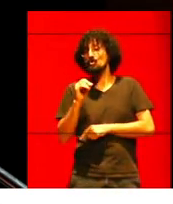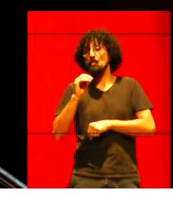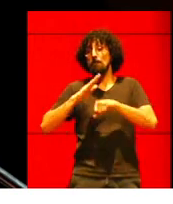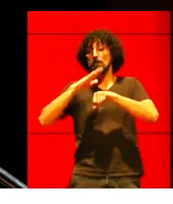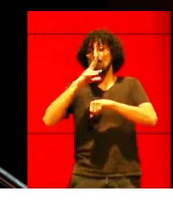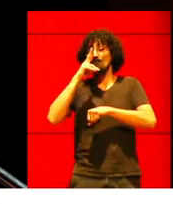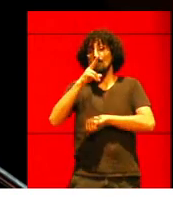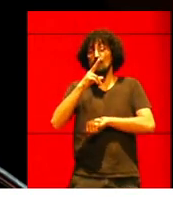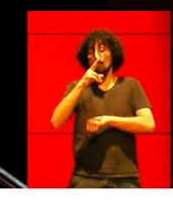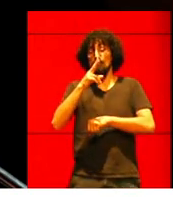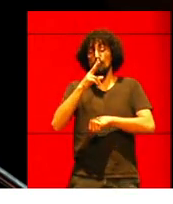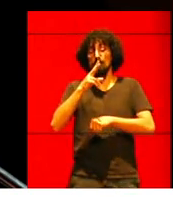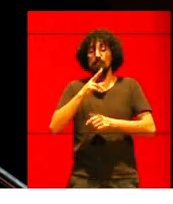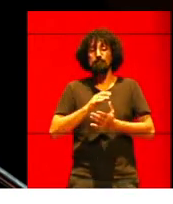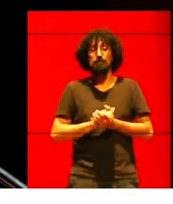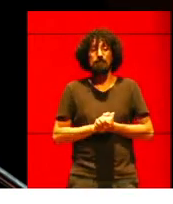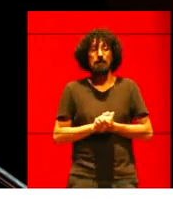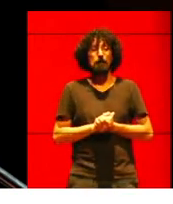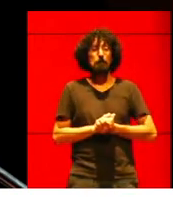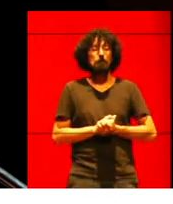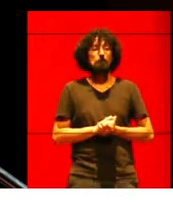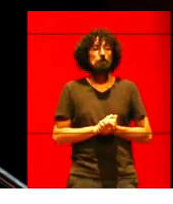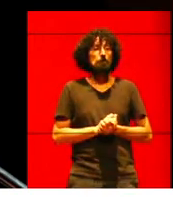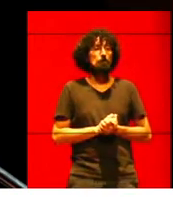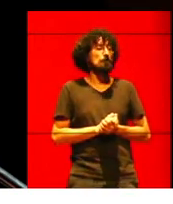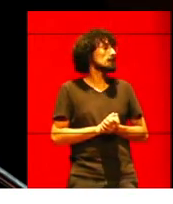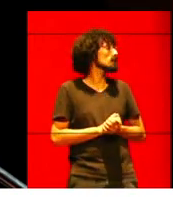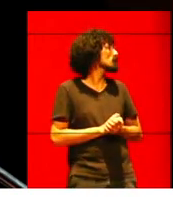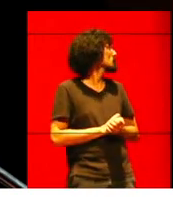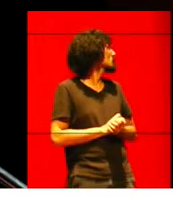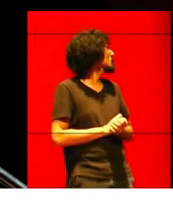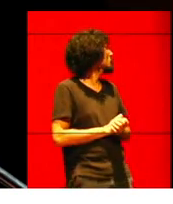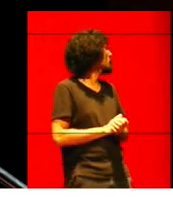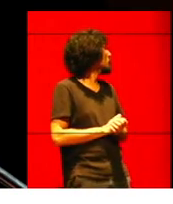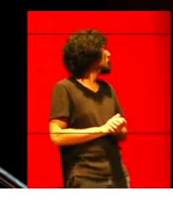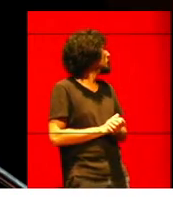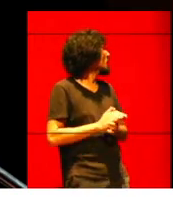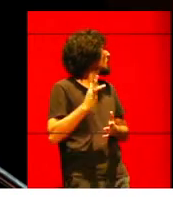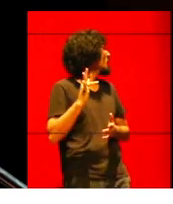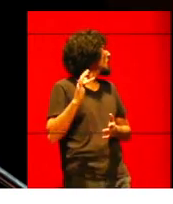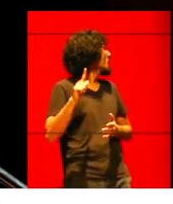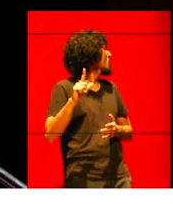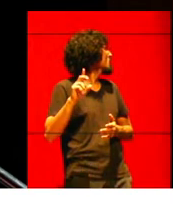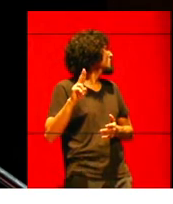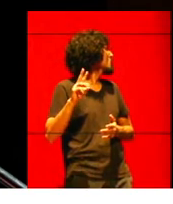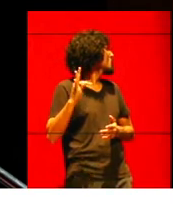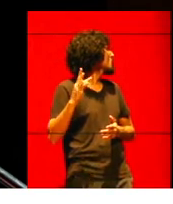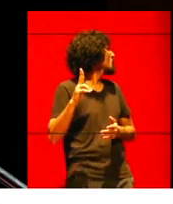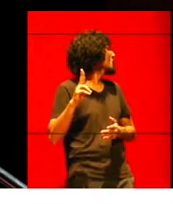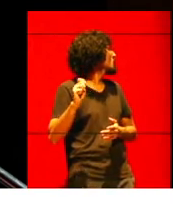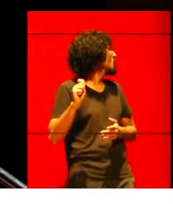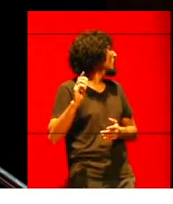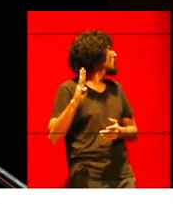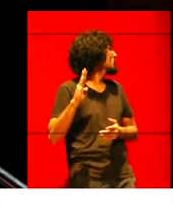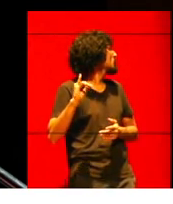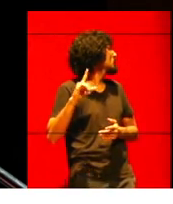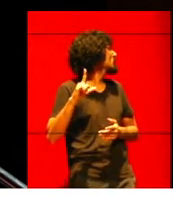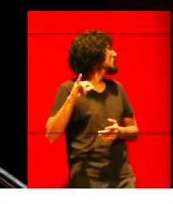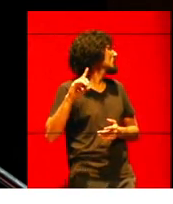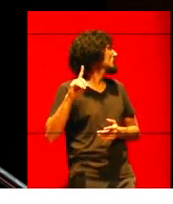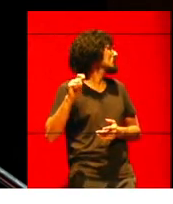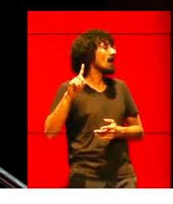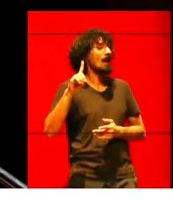haja essa produção lipídica, certo? Flutuabilidade, isso daí se aplica aos organismos aquáticos,